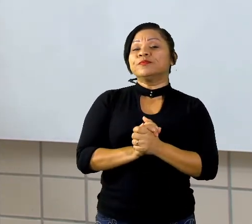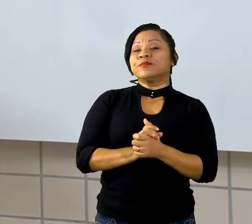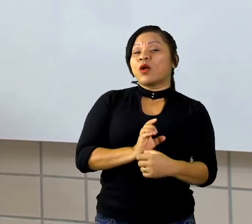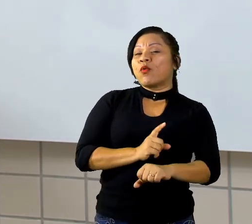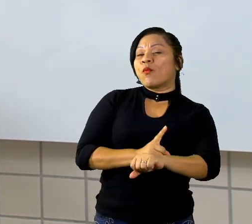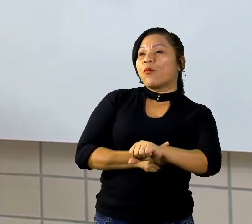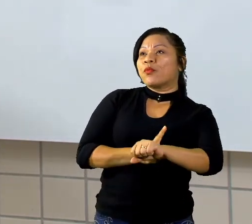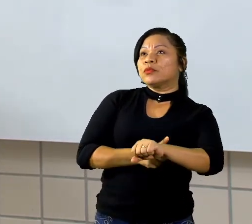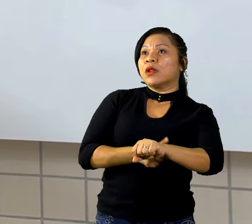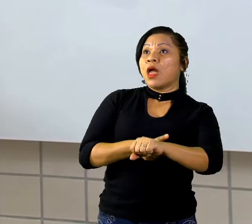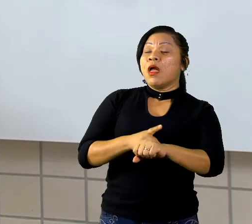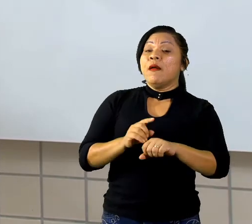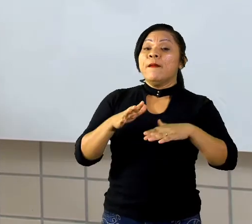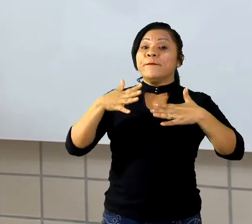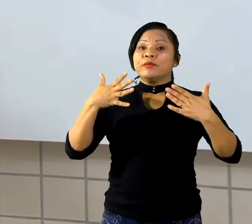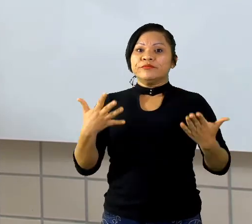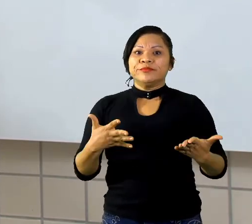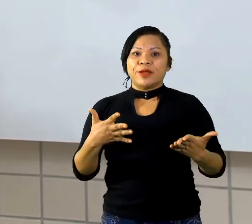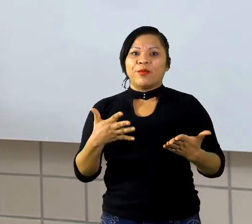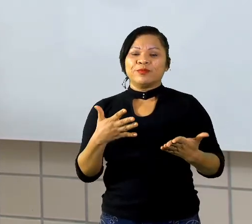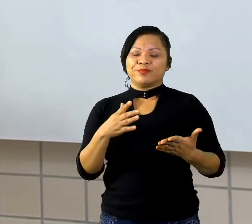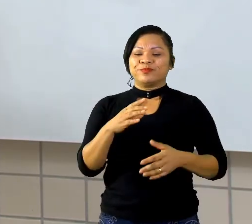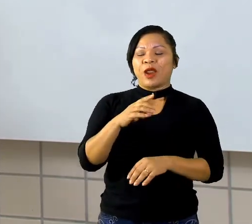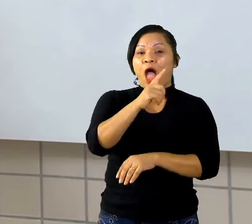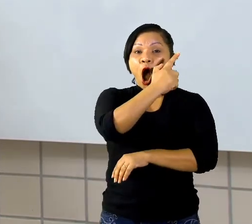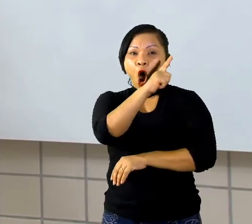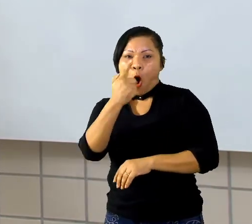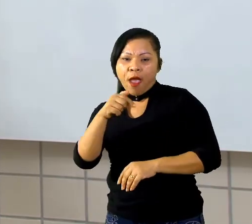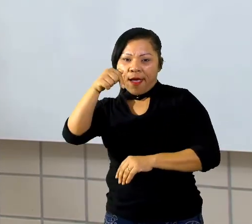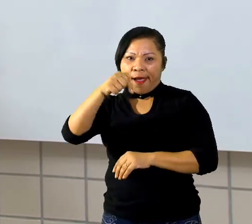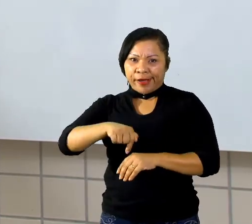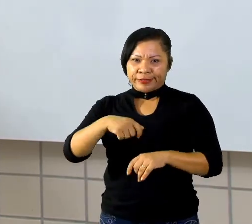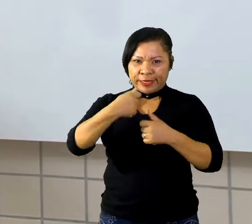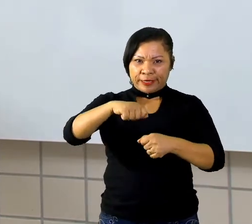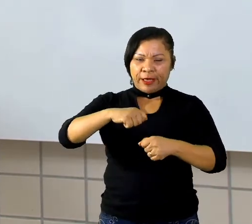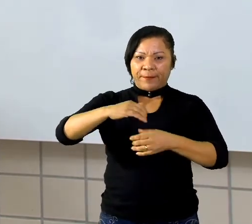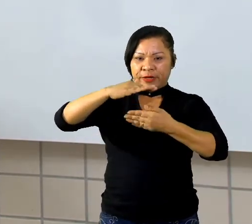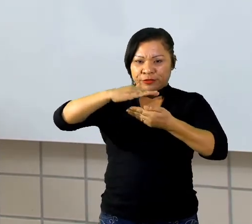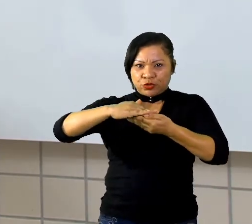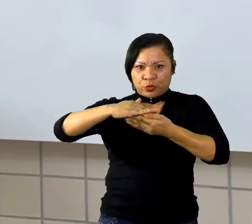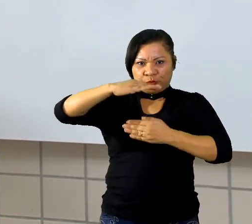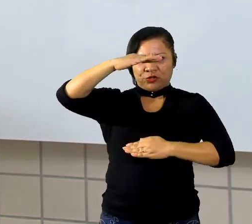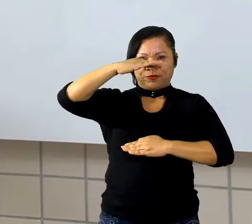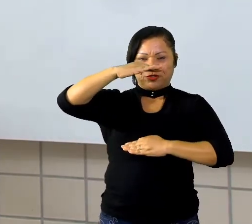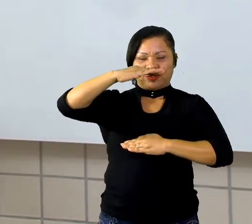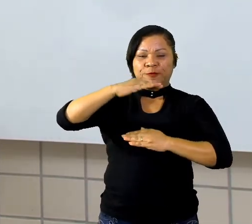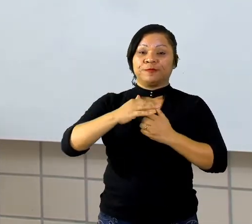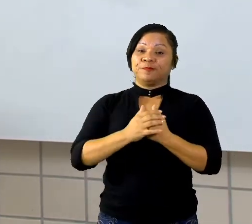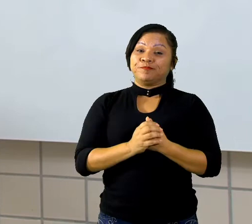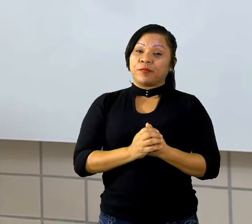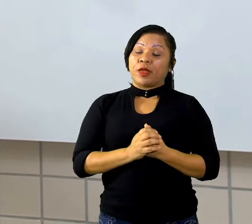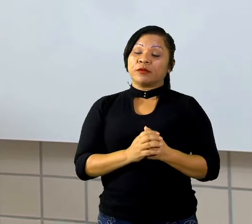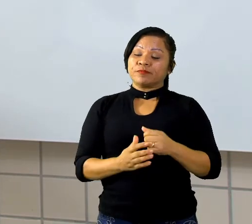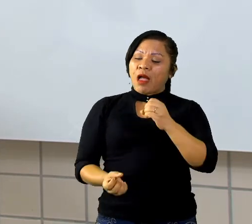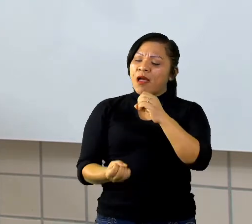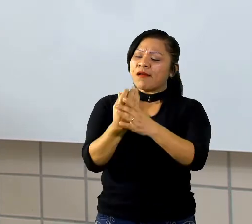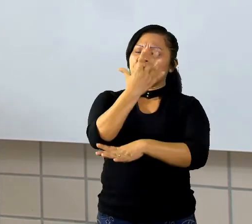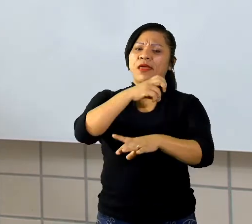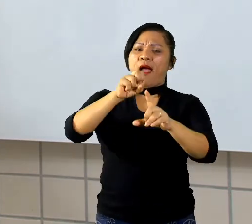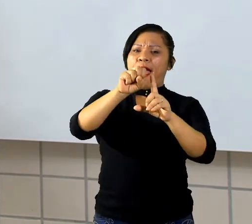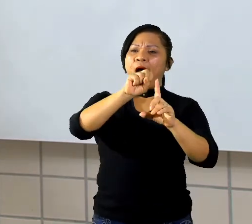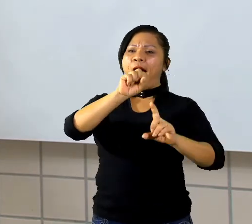Goiás fosse dividido, chegando a criar associações, chegando a